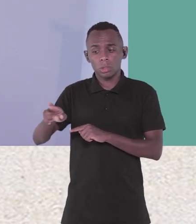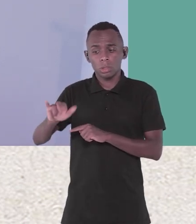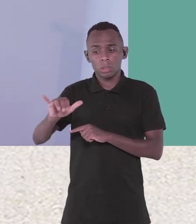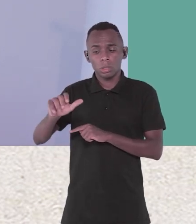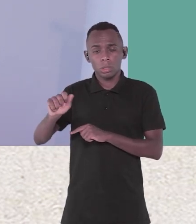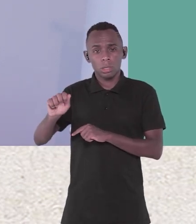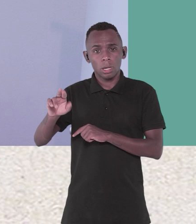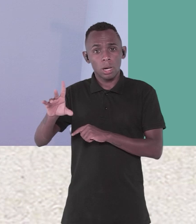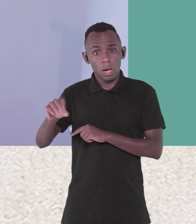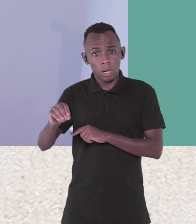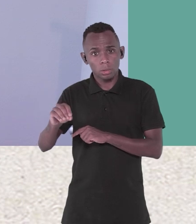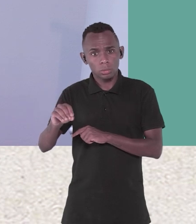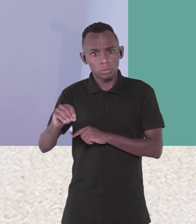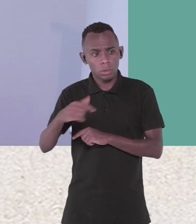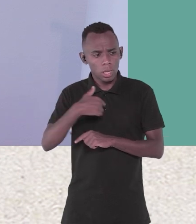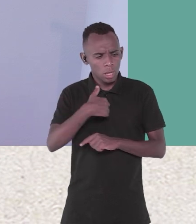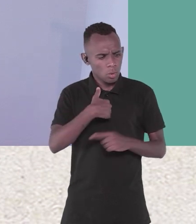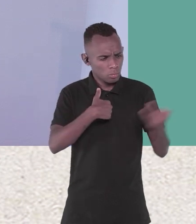está em Andorra.